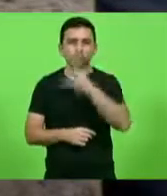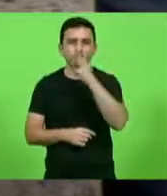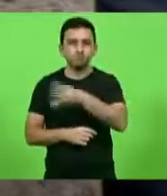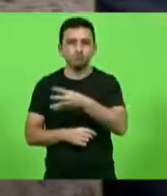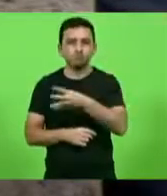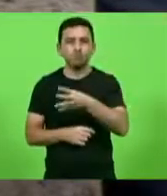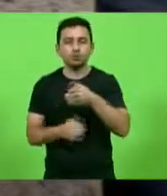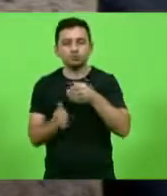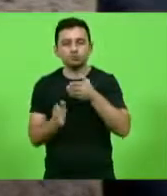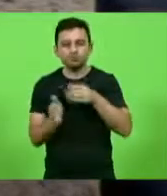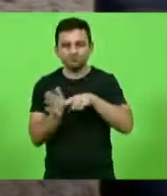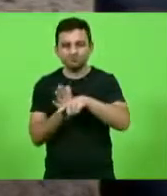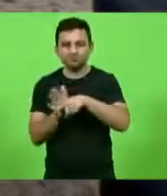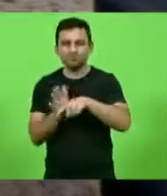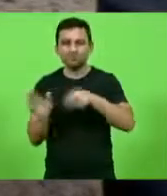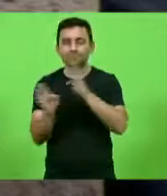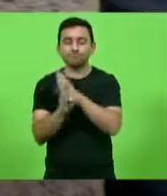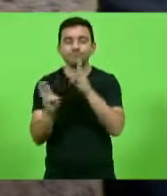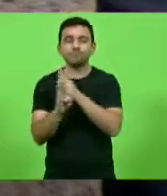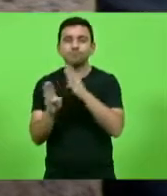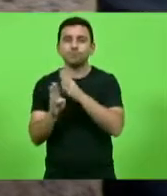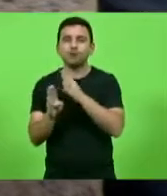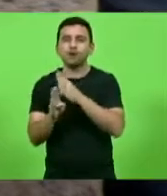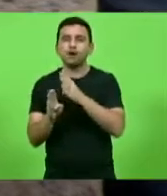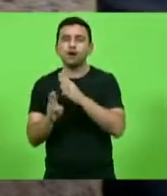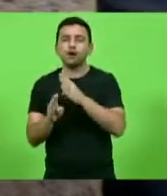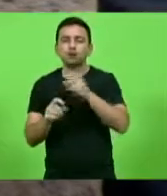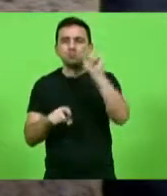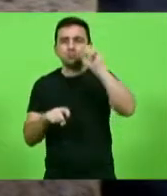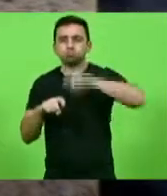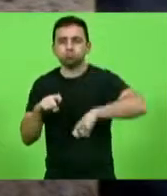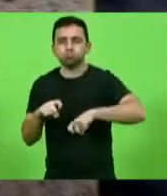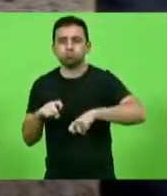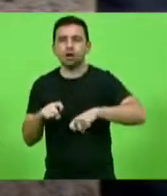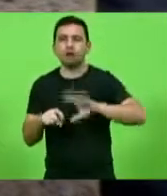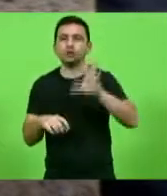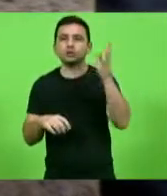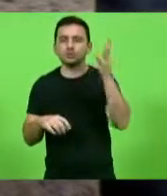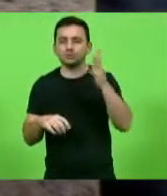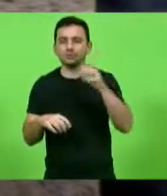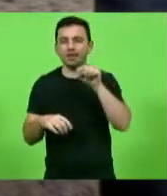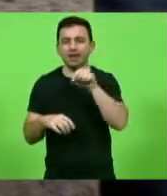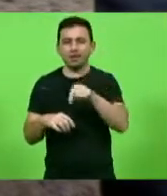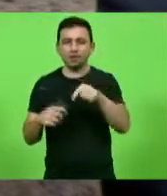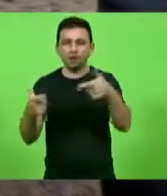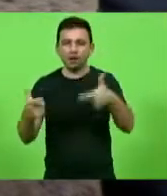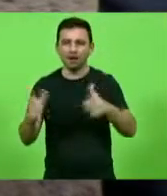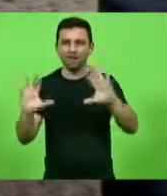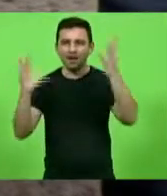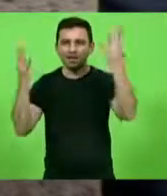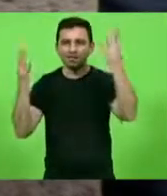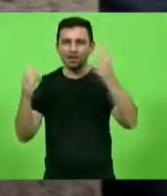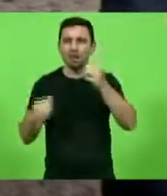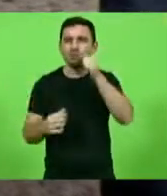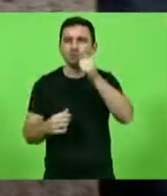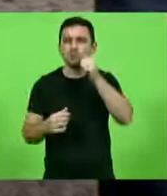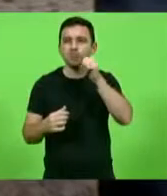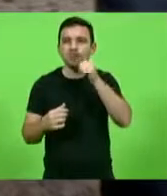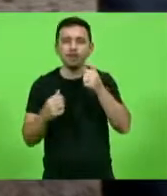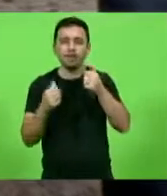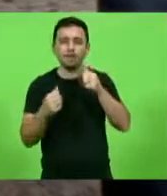as investigações, naquele caso do estupro do Café de la Musique, onde a vítima, Mari